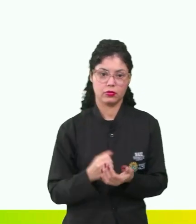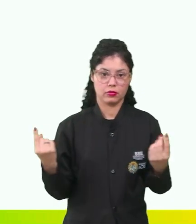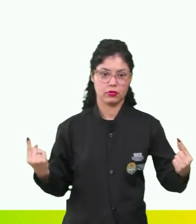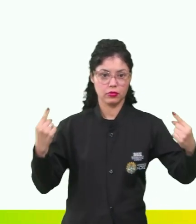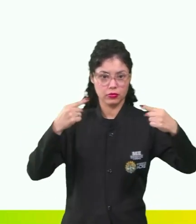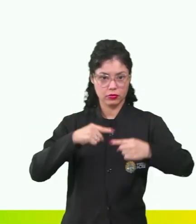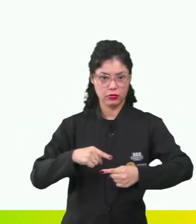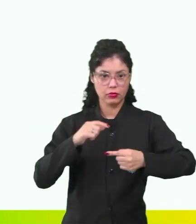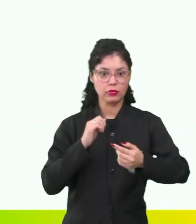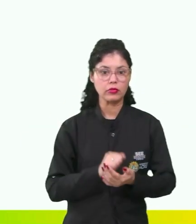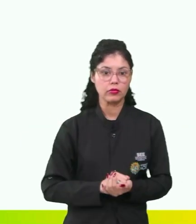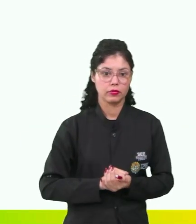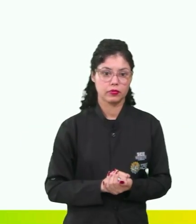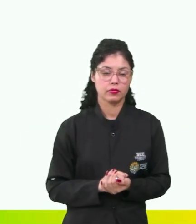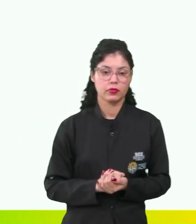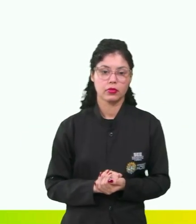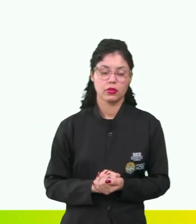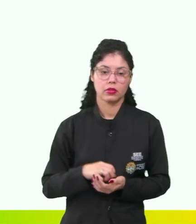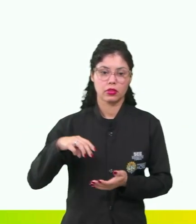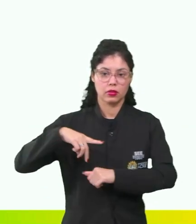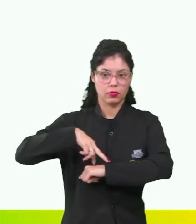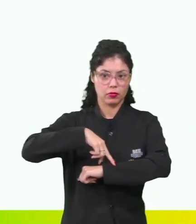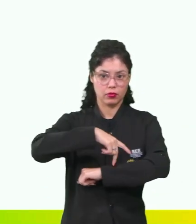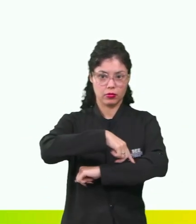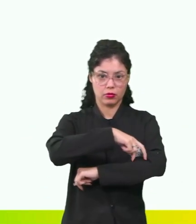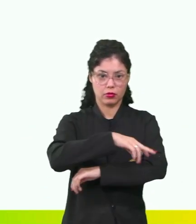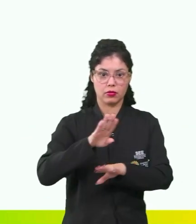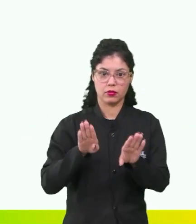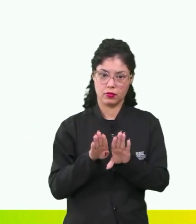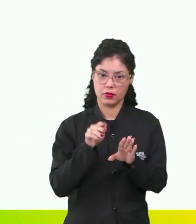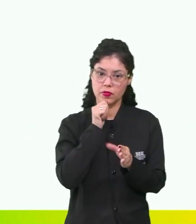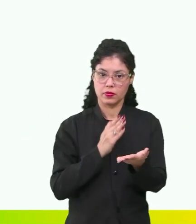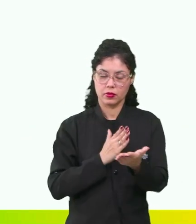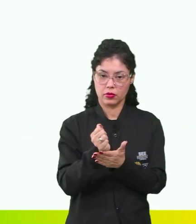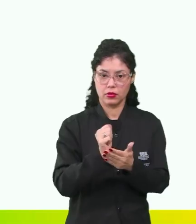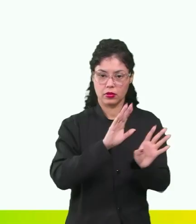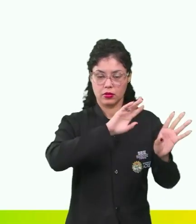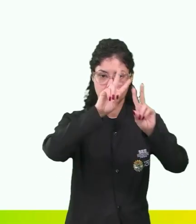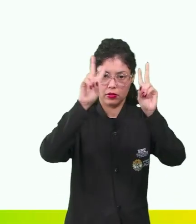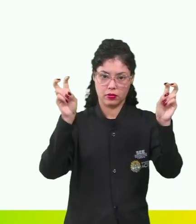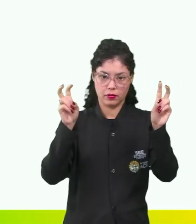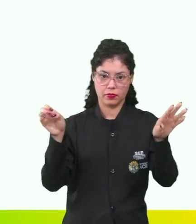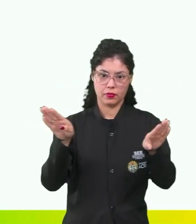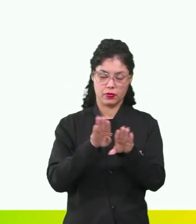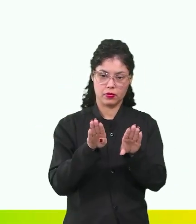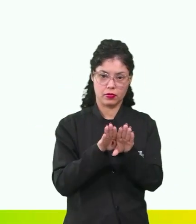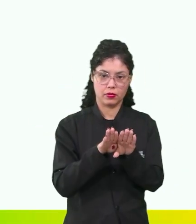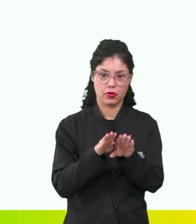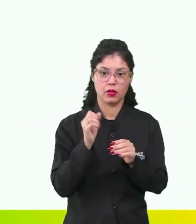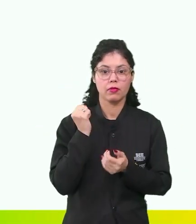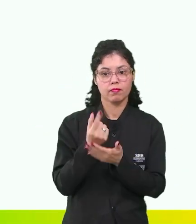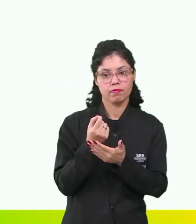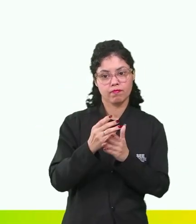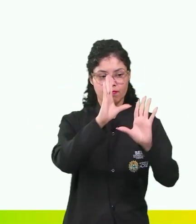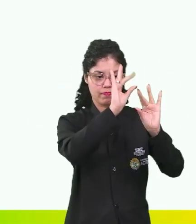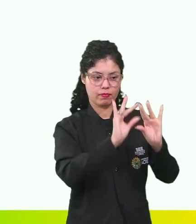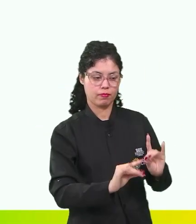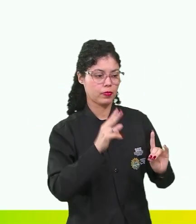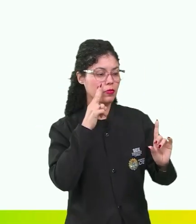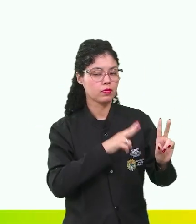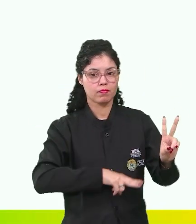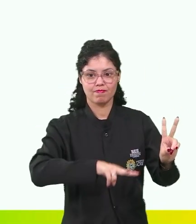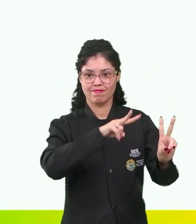de competitividade, o culto à moda e a busca por status através dos bens que se